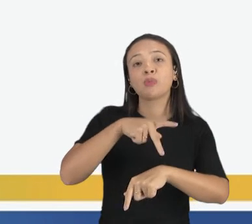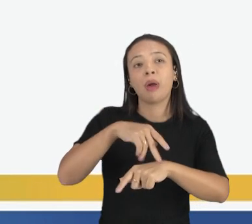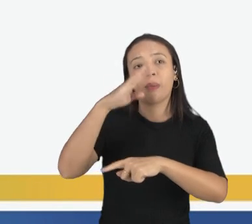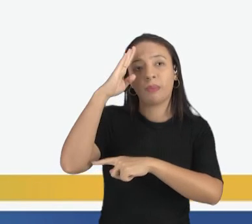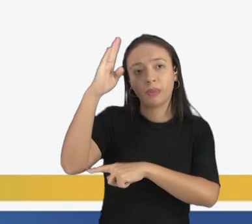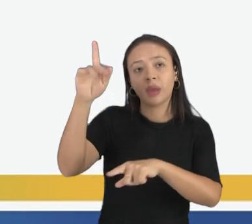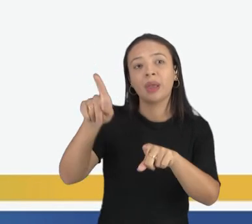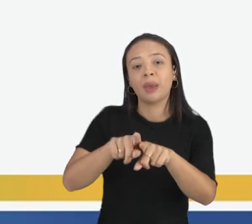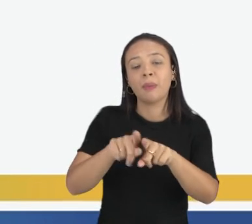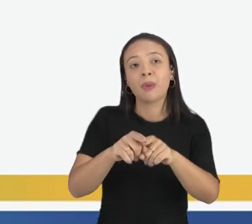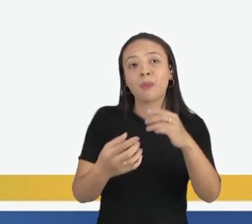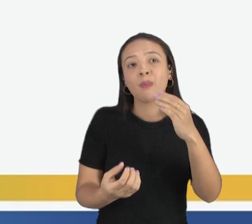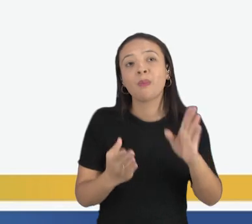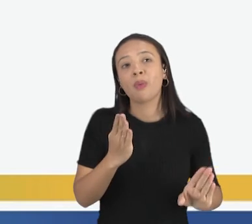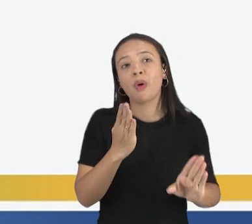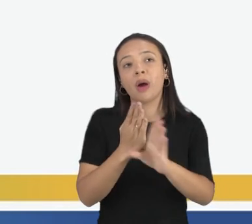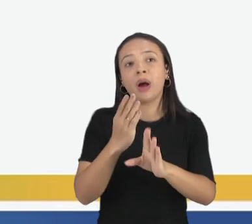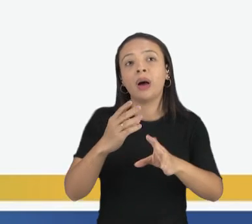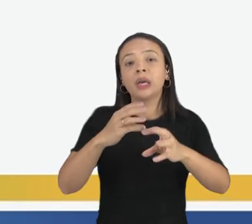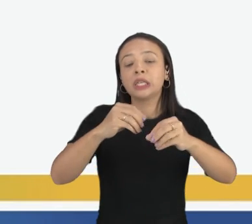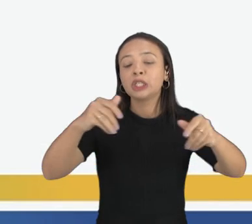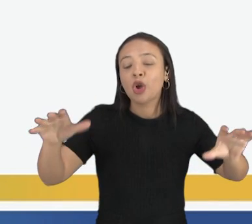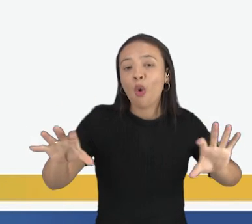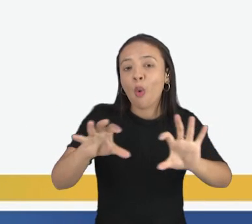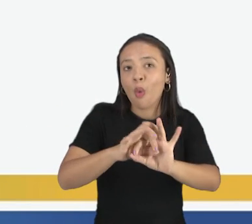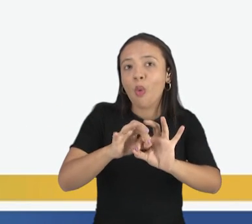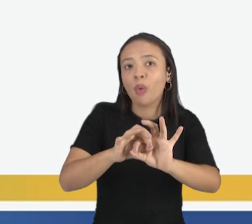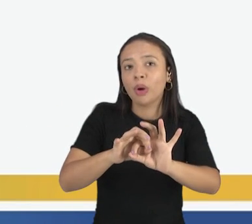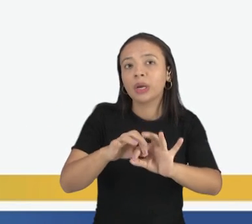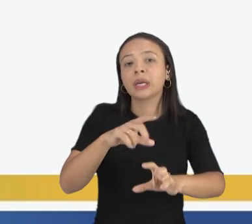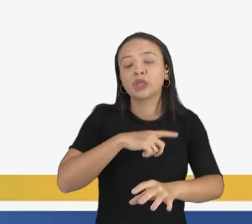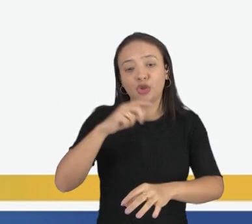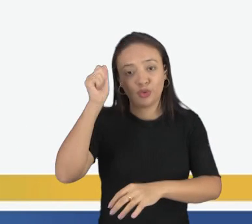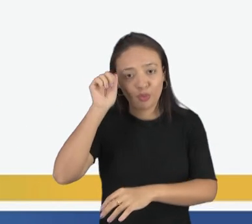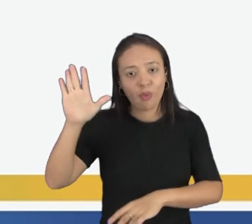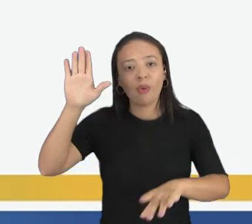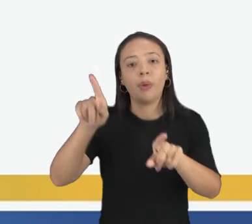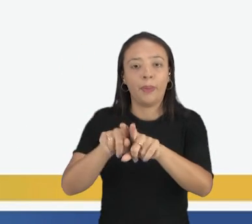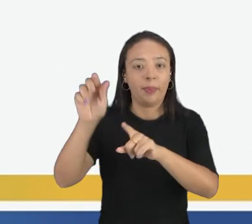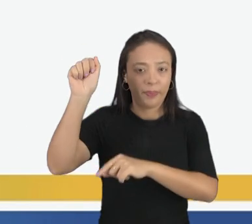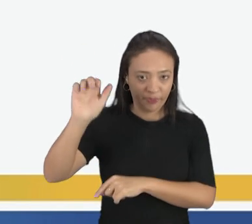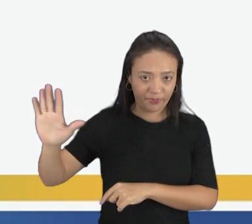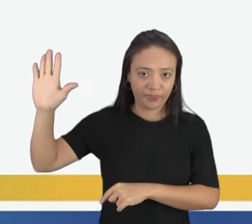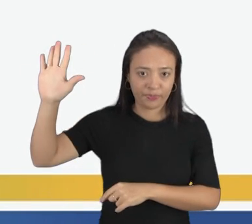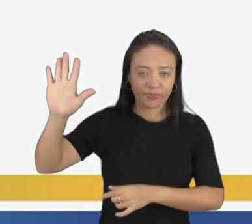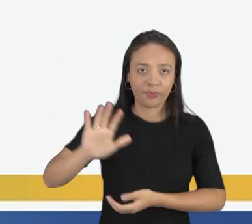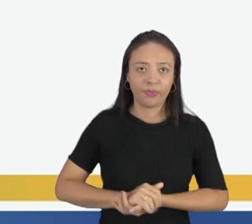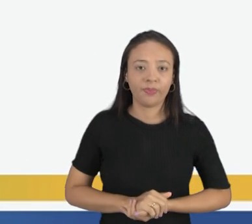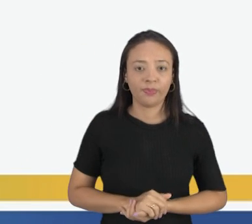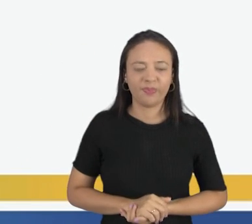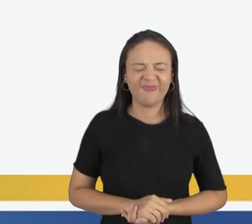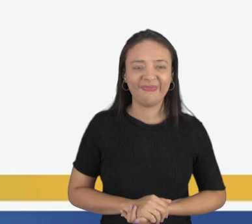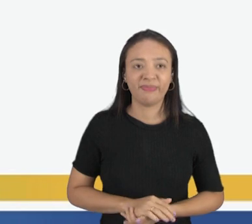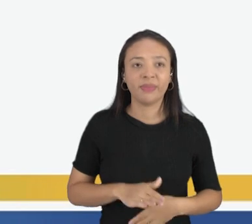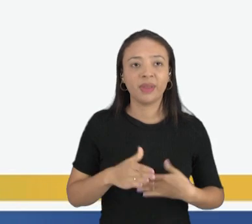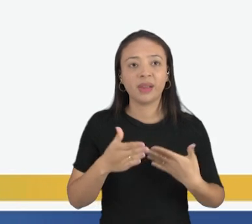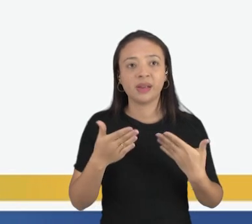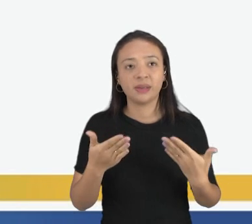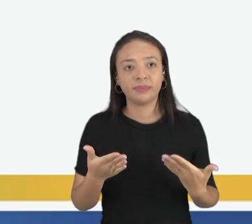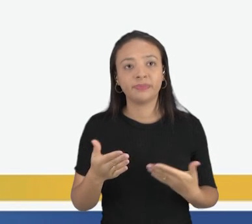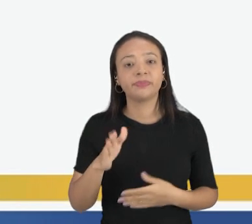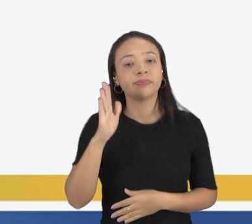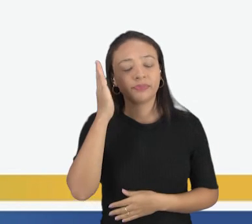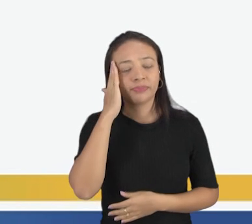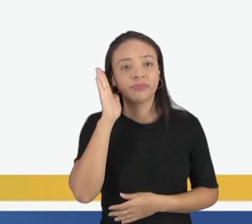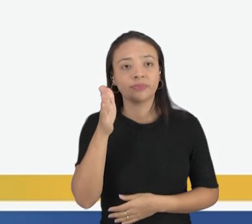pela anexação de áreas coloniais na Ásia e na África. E aí, pessoal, claro que temos